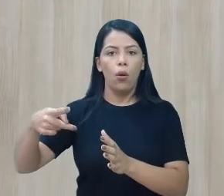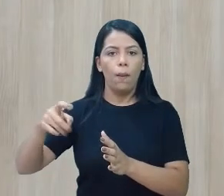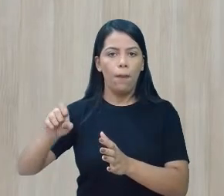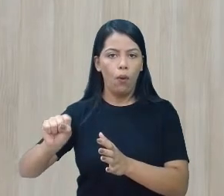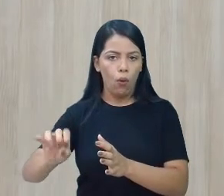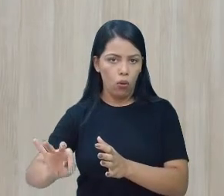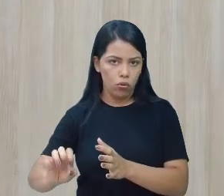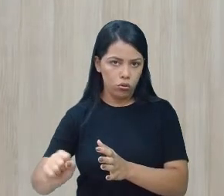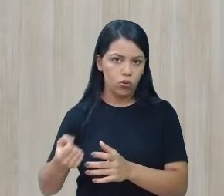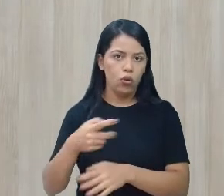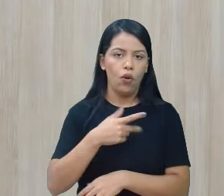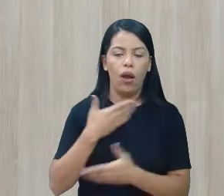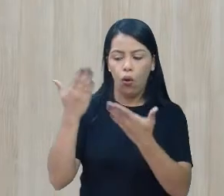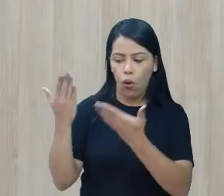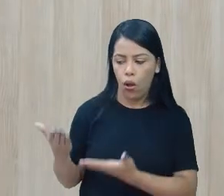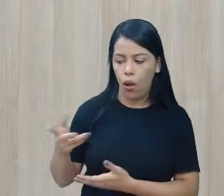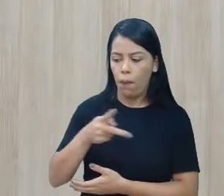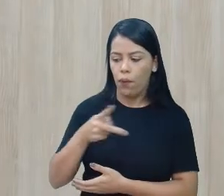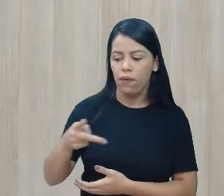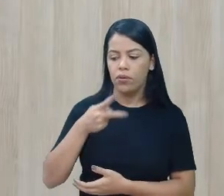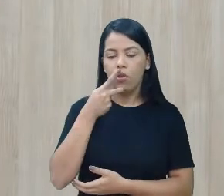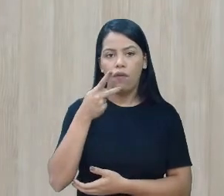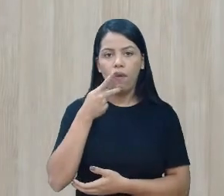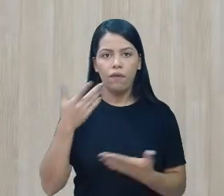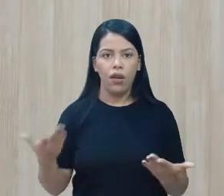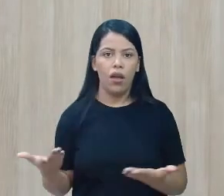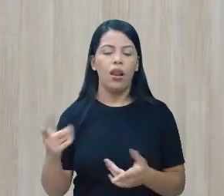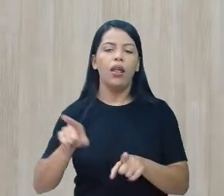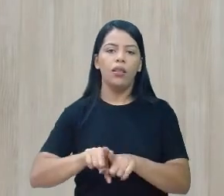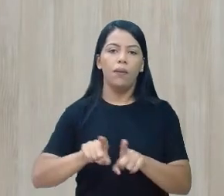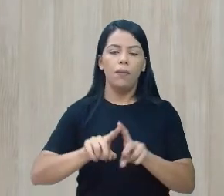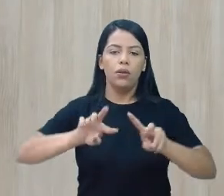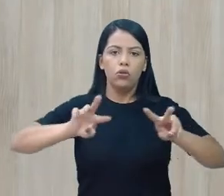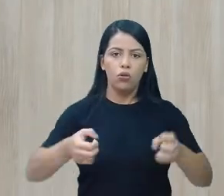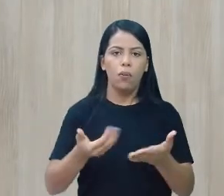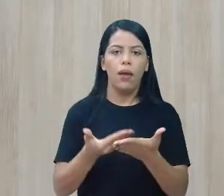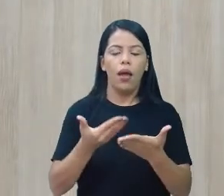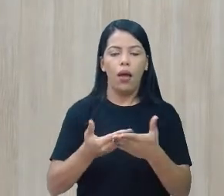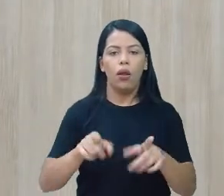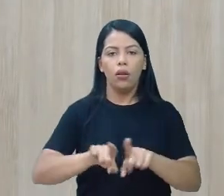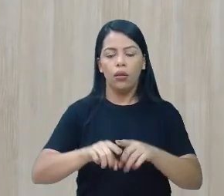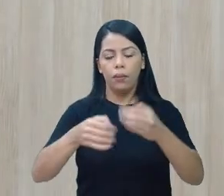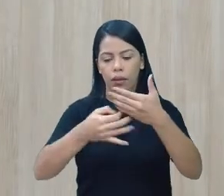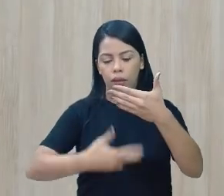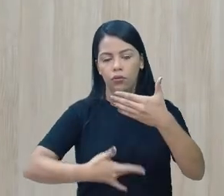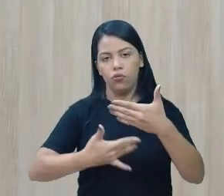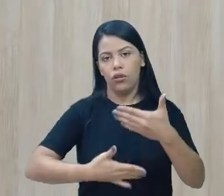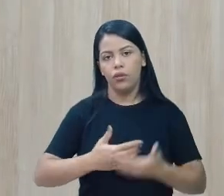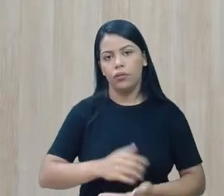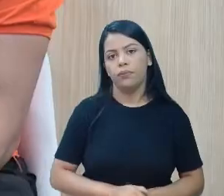uma observação ali de como está o chat e fazer as considerações dele também sobre essa nova classificação, tá certo?